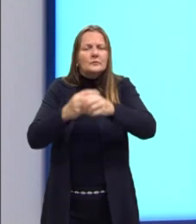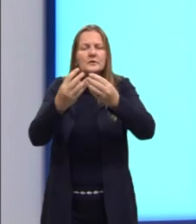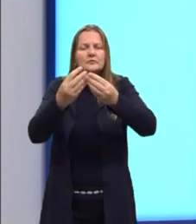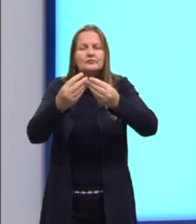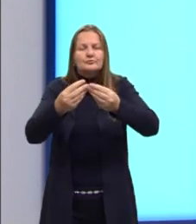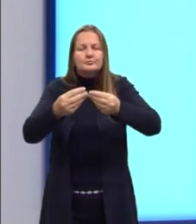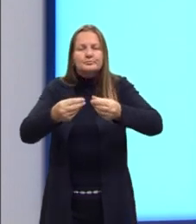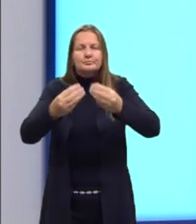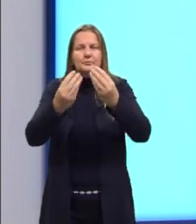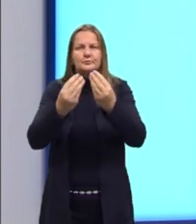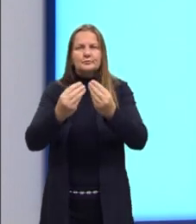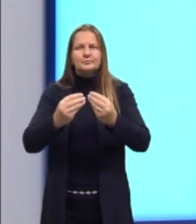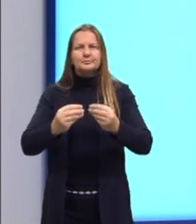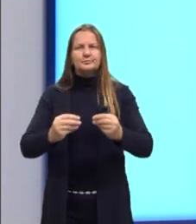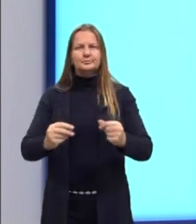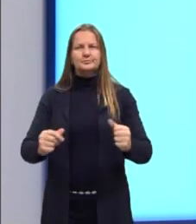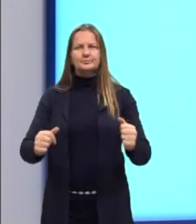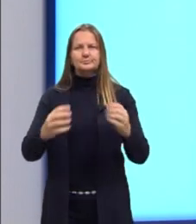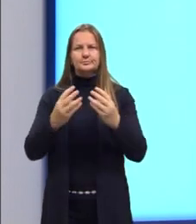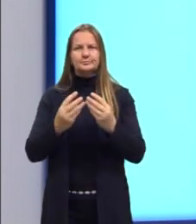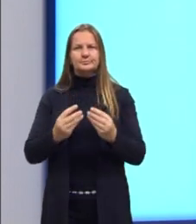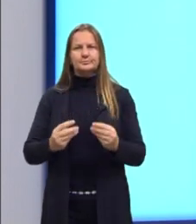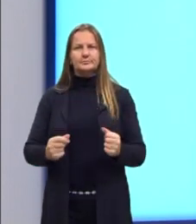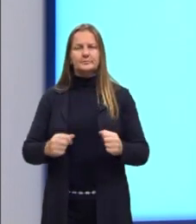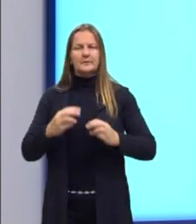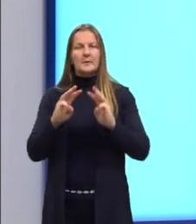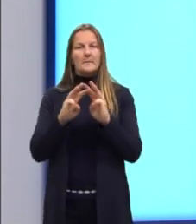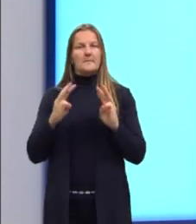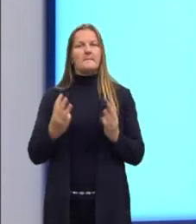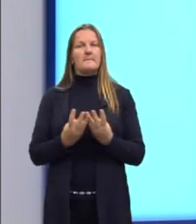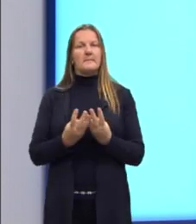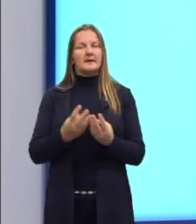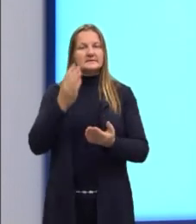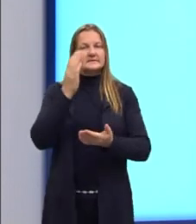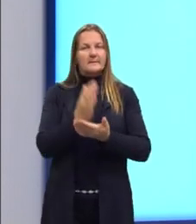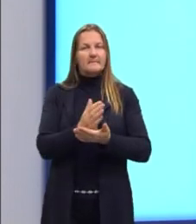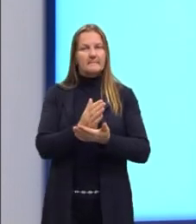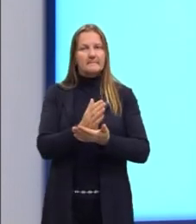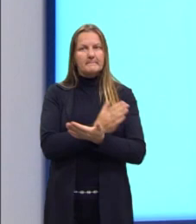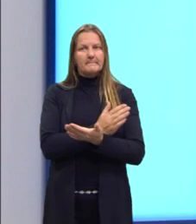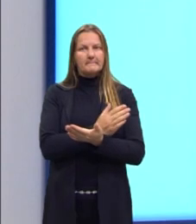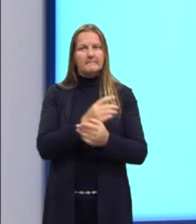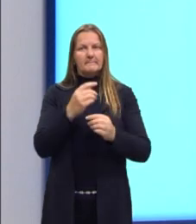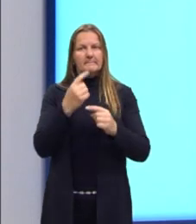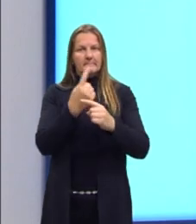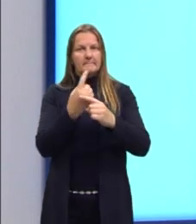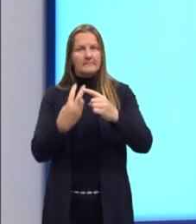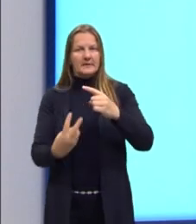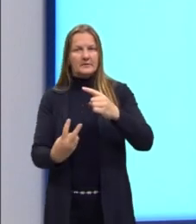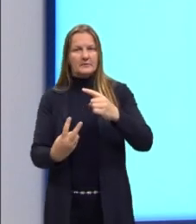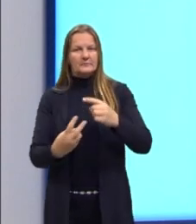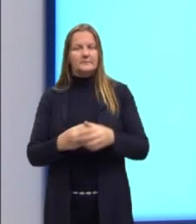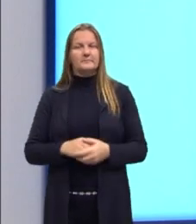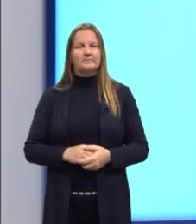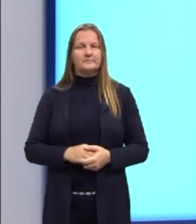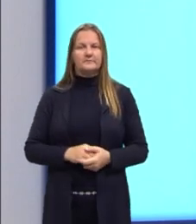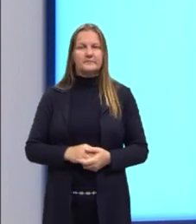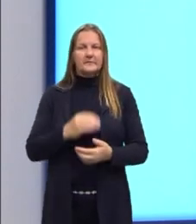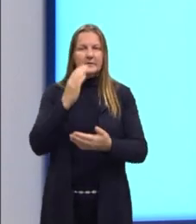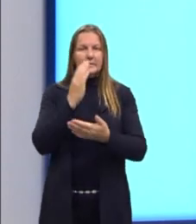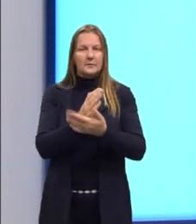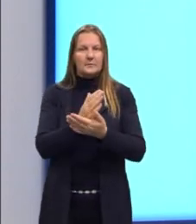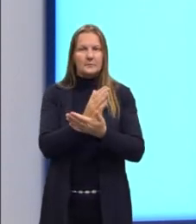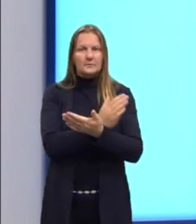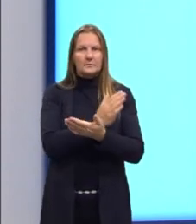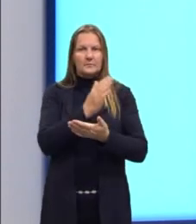do elemento para reduzir a massa desse elemento pela metade não é meia vida por